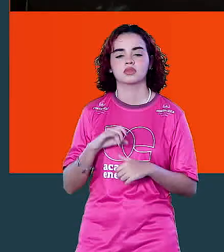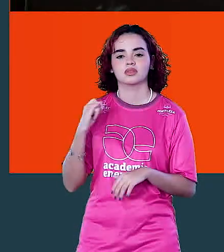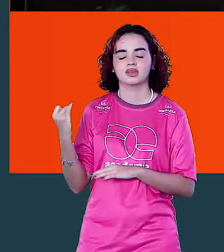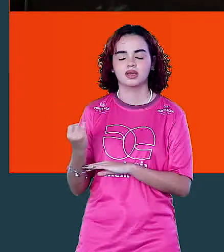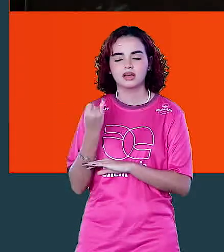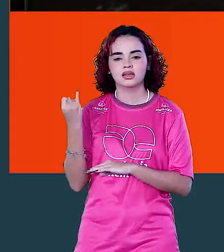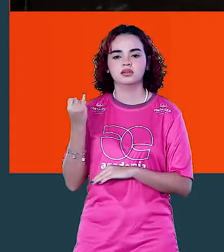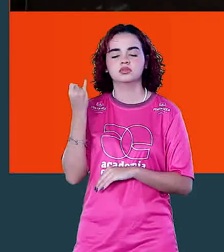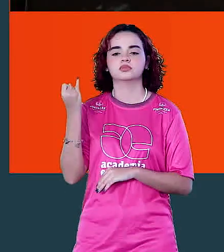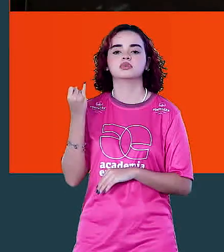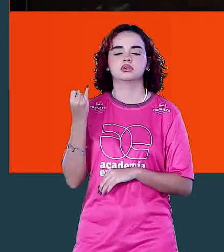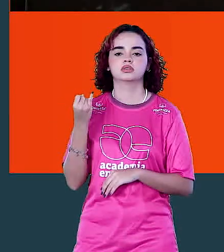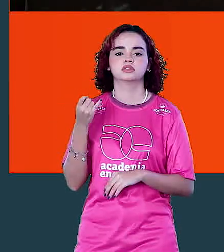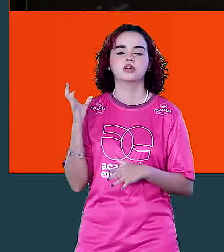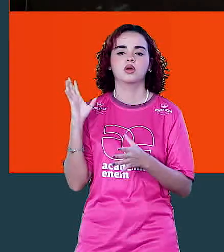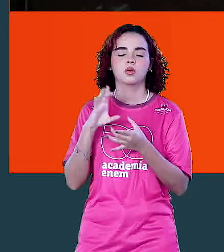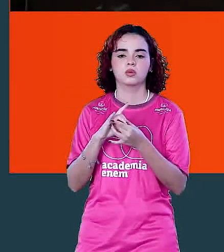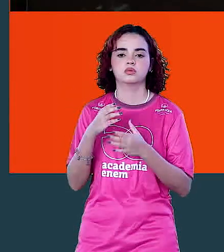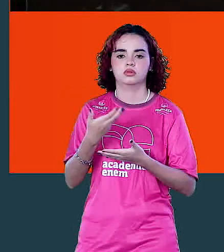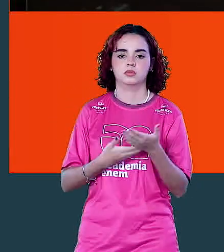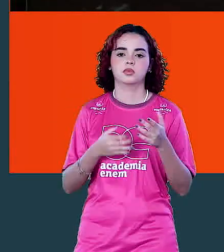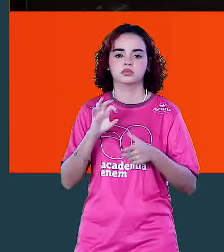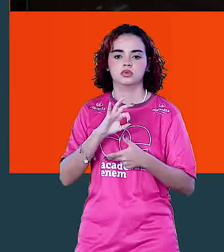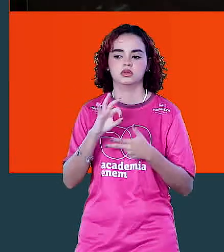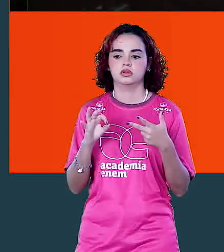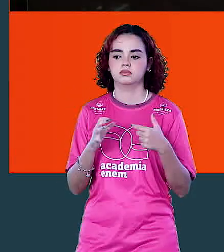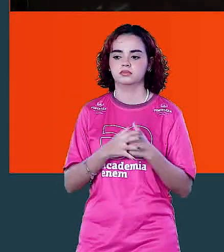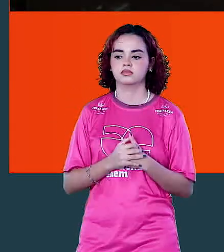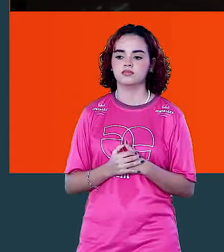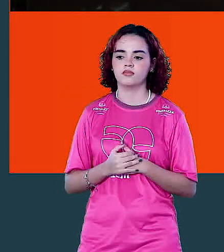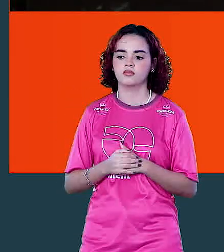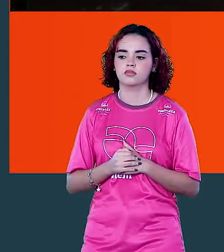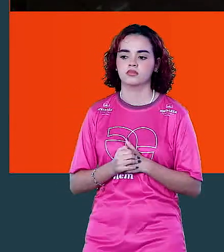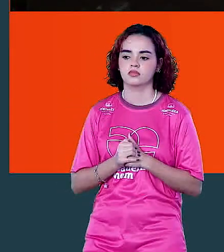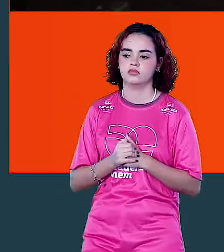importante para esse contexto aí para vocês, tá? Nota aí.